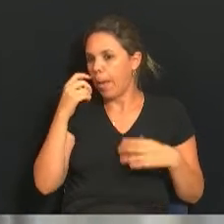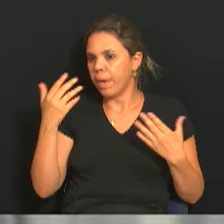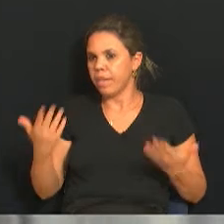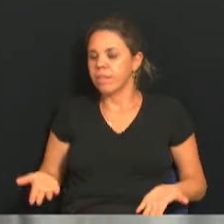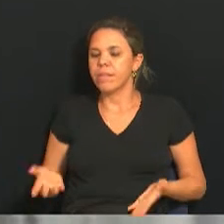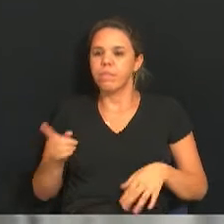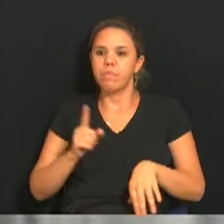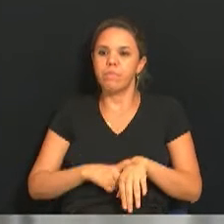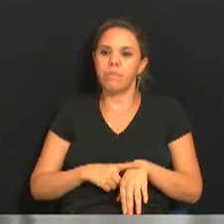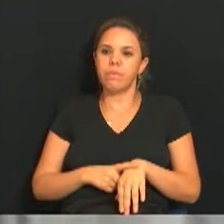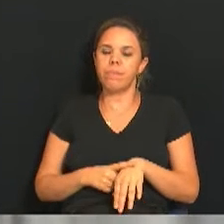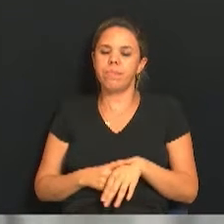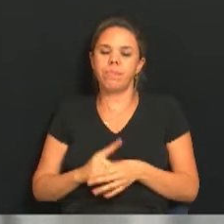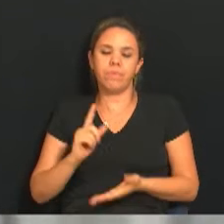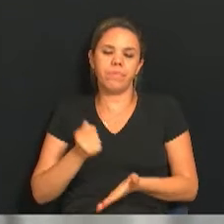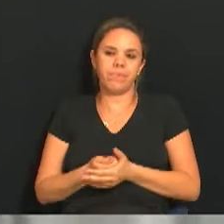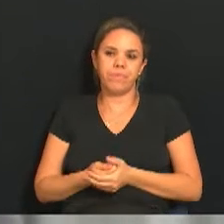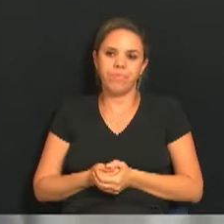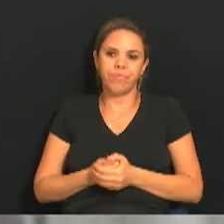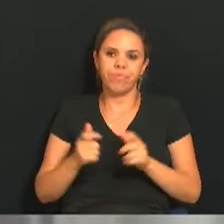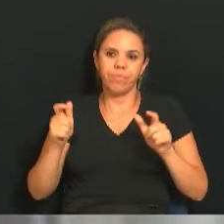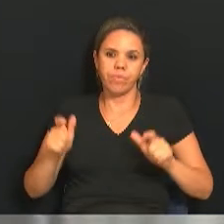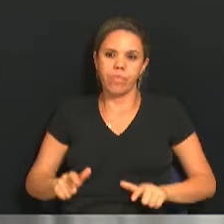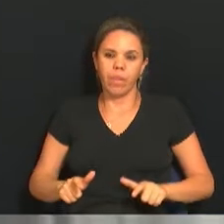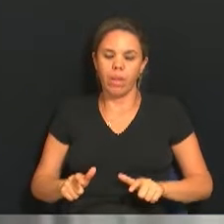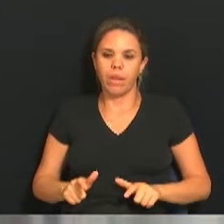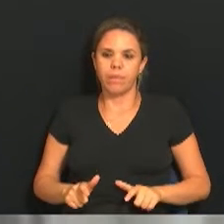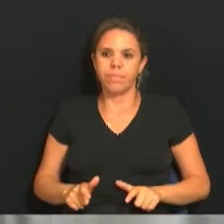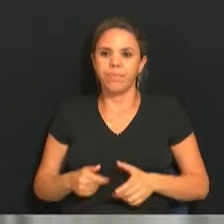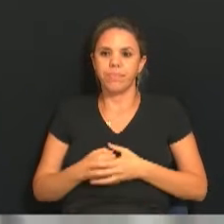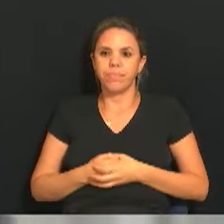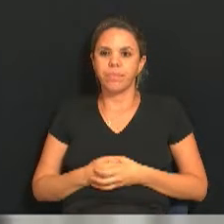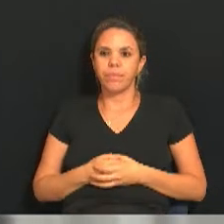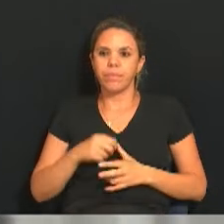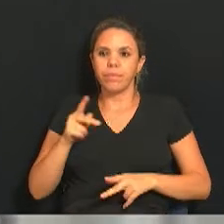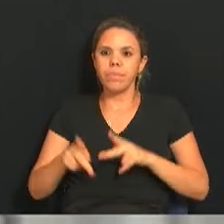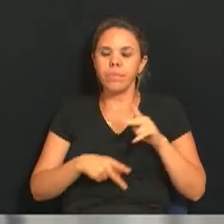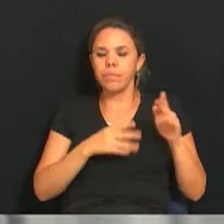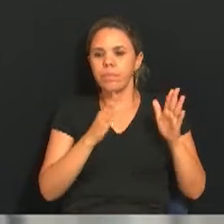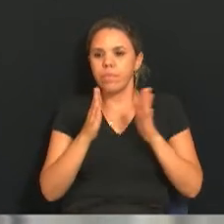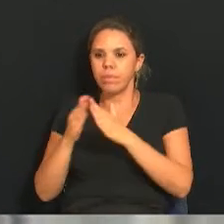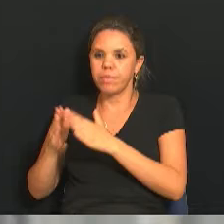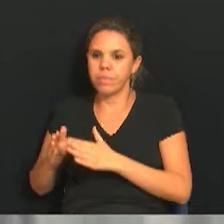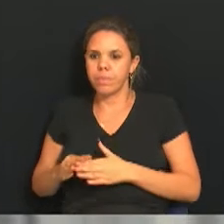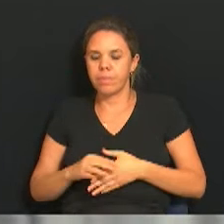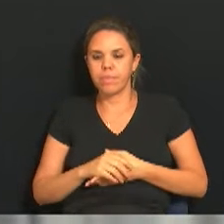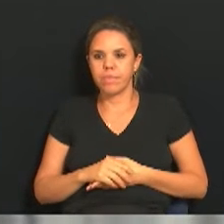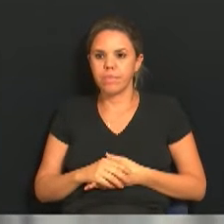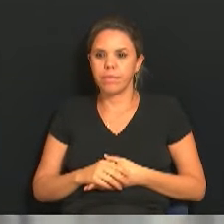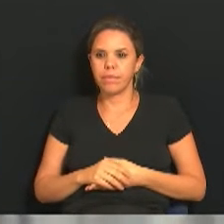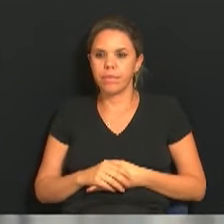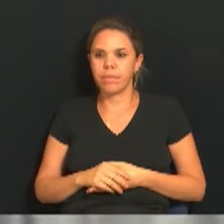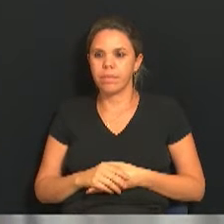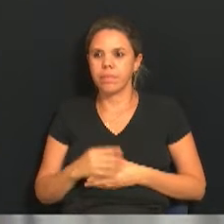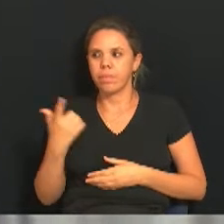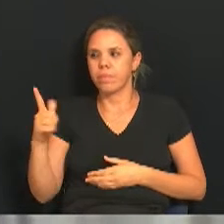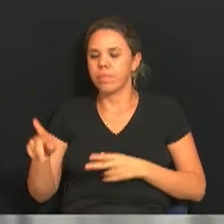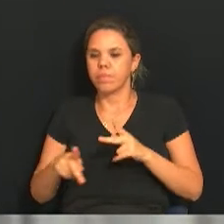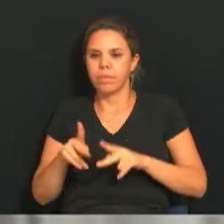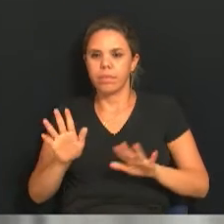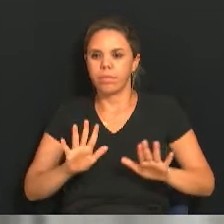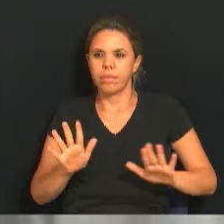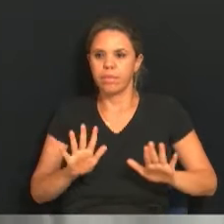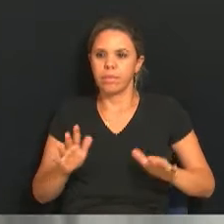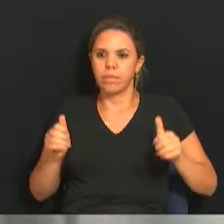toma uma decisão onde você mexe com esse morador, você mexe com outras pessoas que muitas vezes